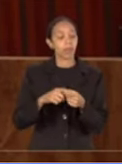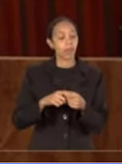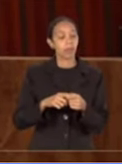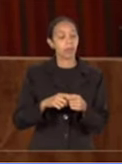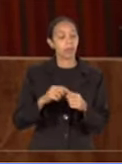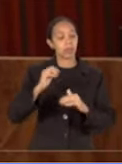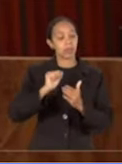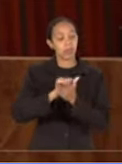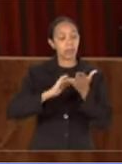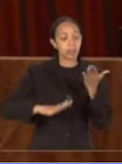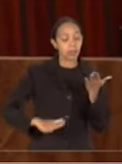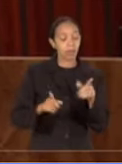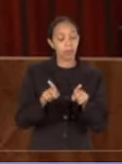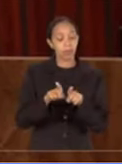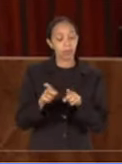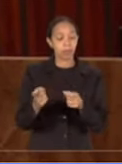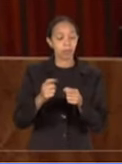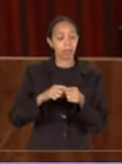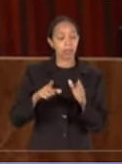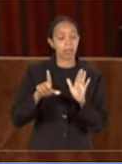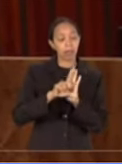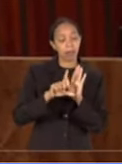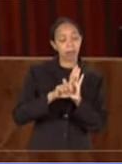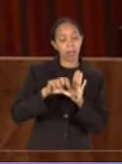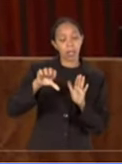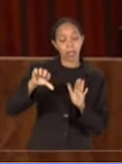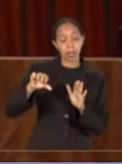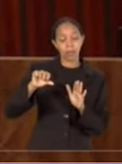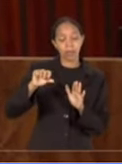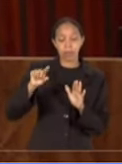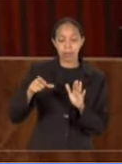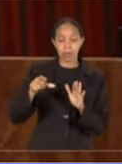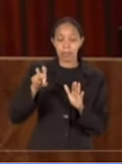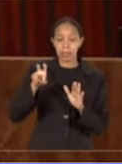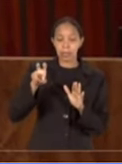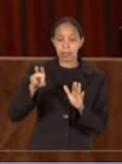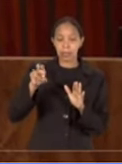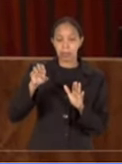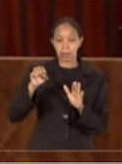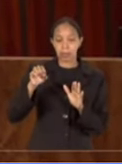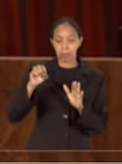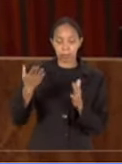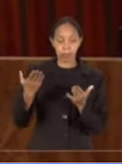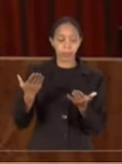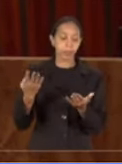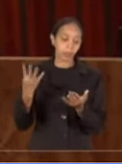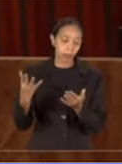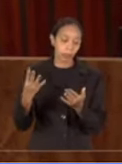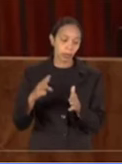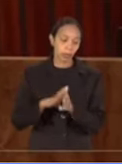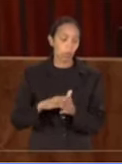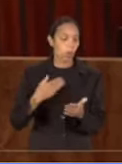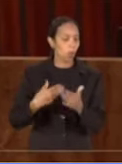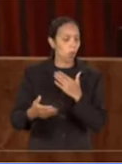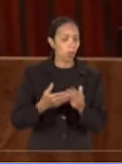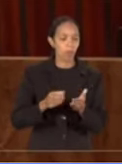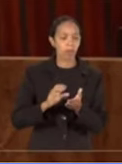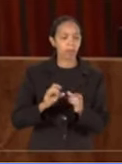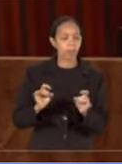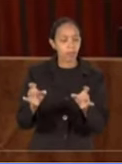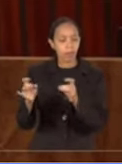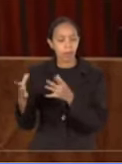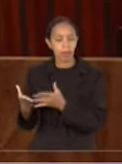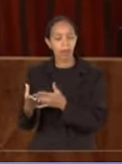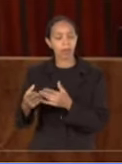artigo 36A da Lei 9504, porquanto também lícitas. Quaisquer gastos cujo conteúdo revele nitidamente antecipação